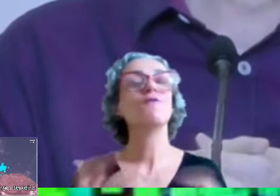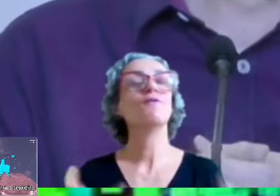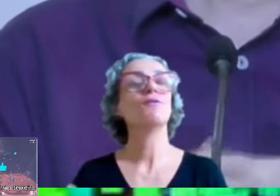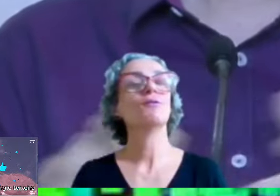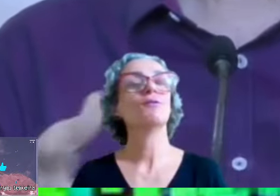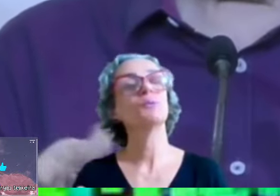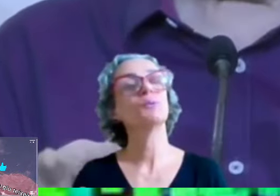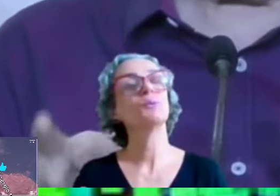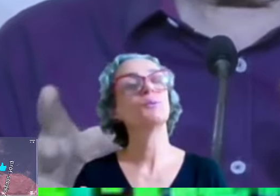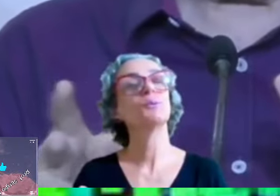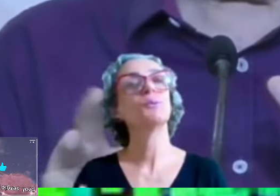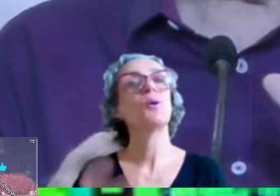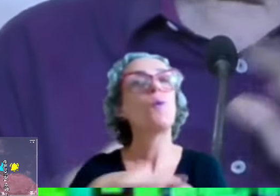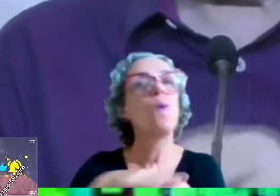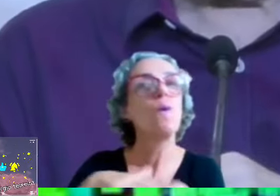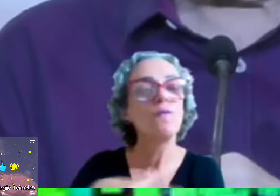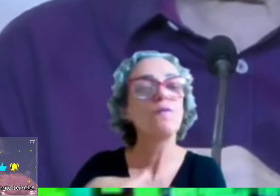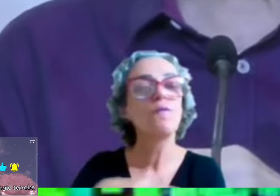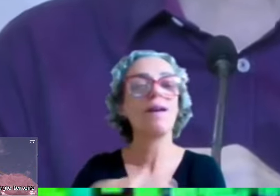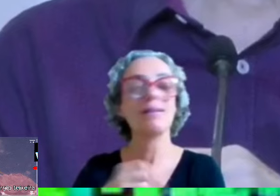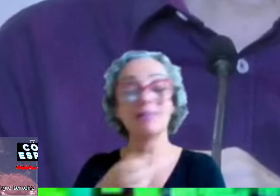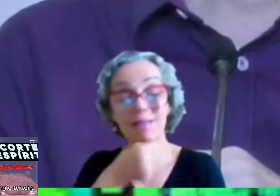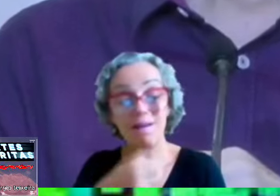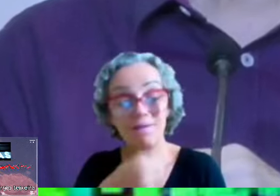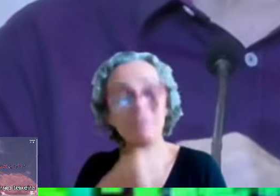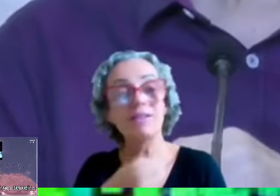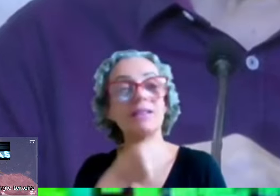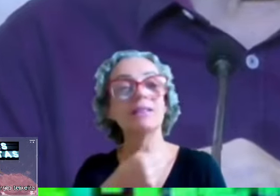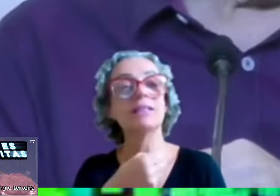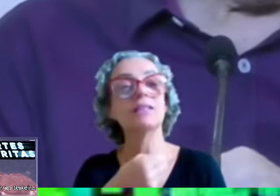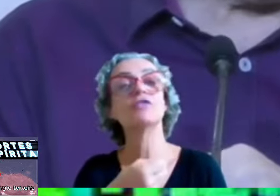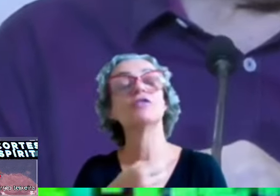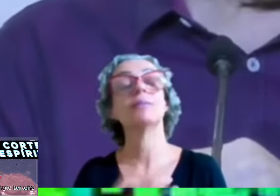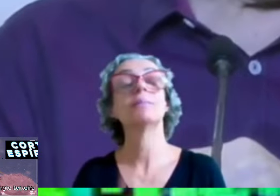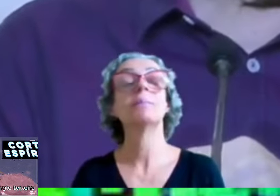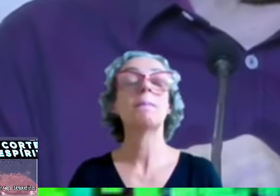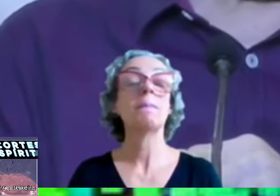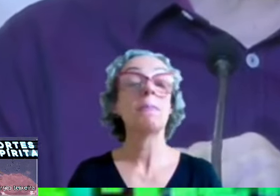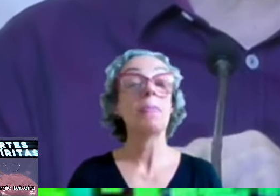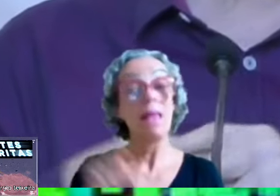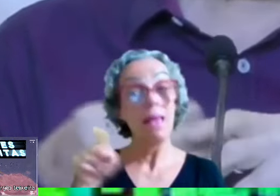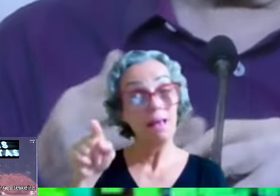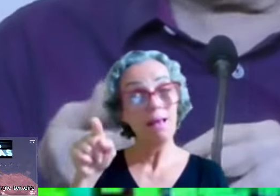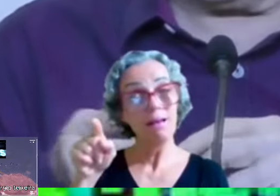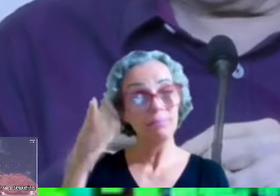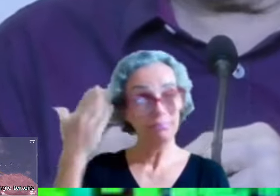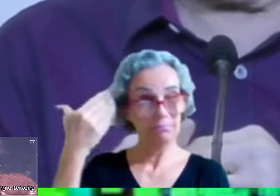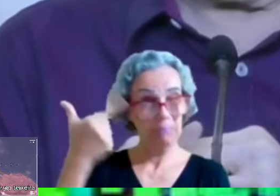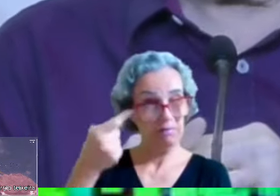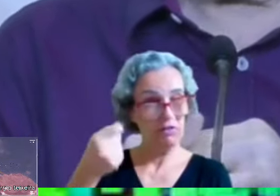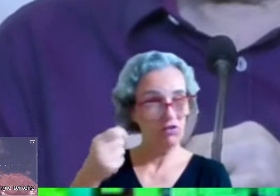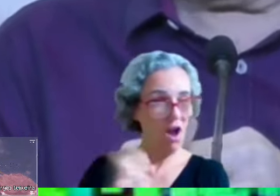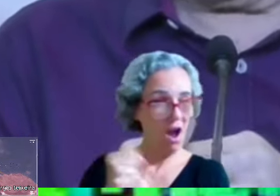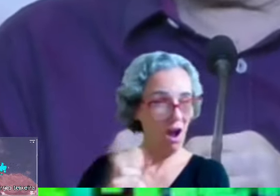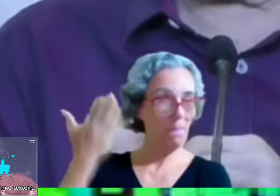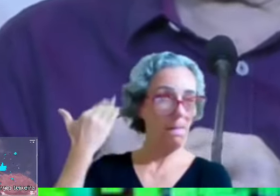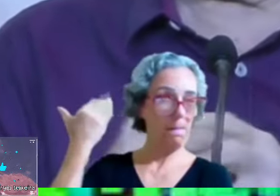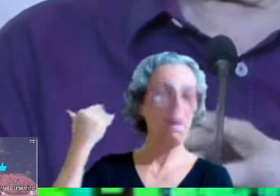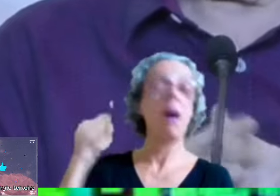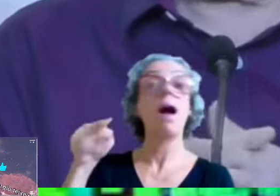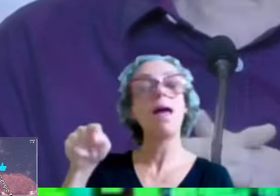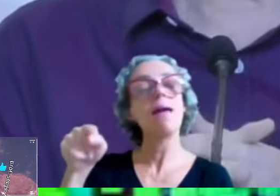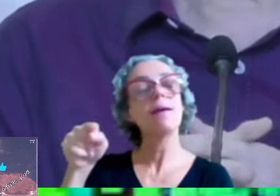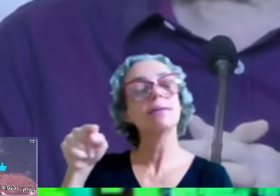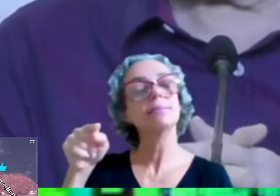chegávamos. Posteriormente, uns 20 anos, ele teve a ideia de selecionar das